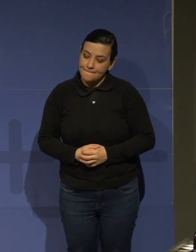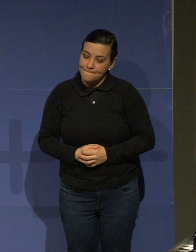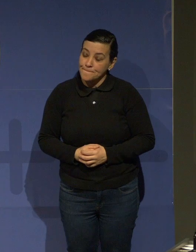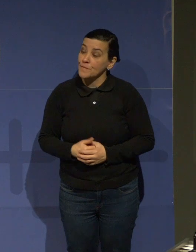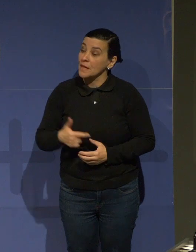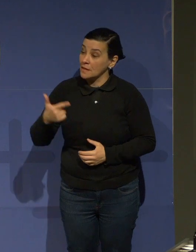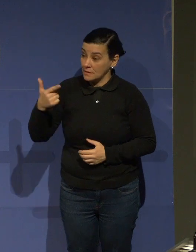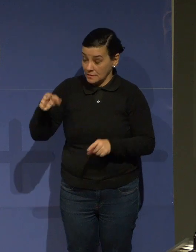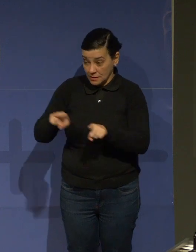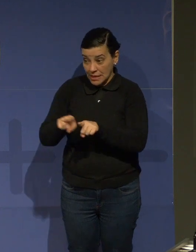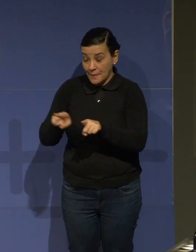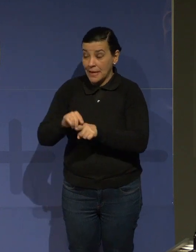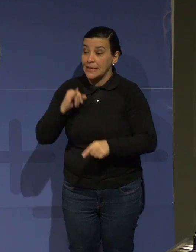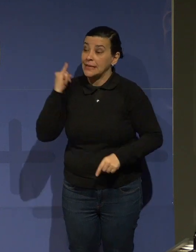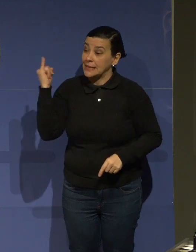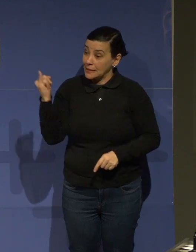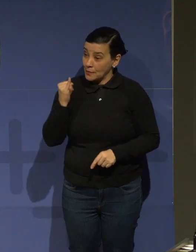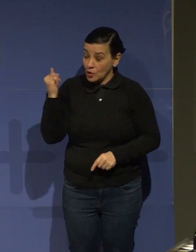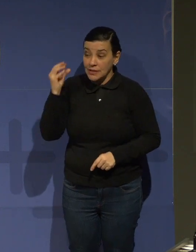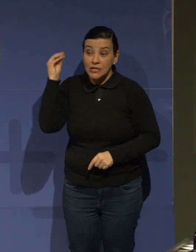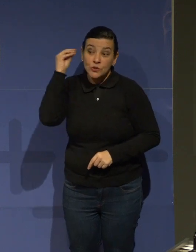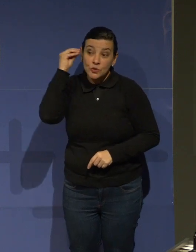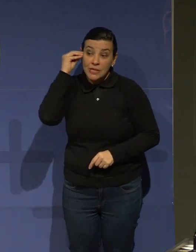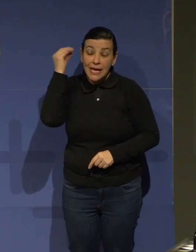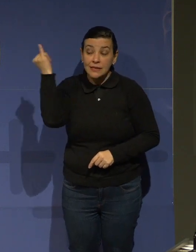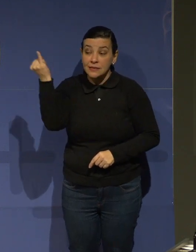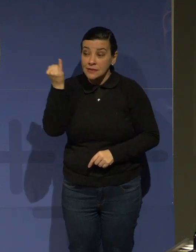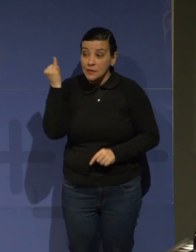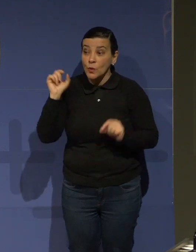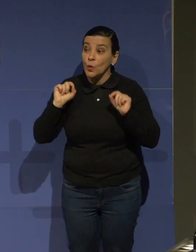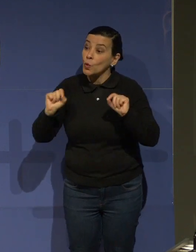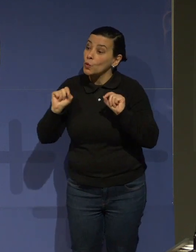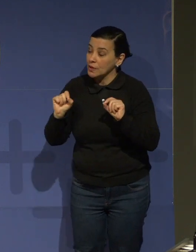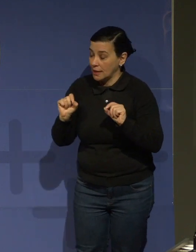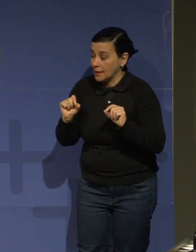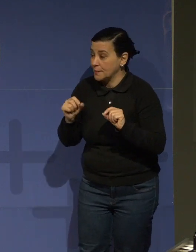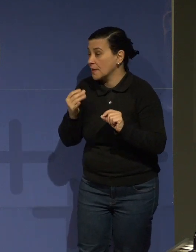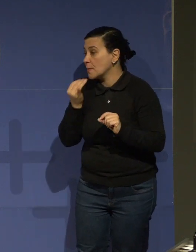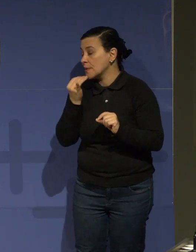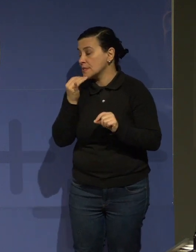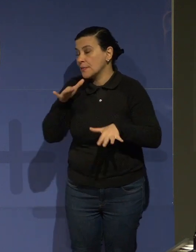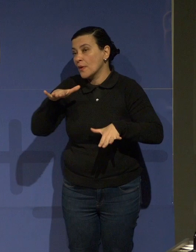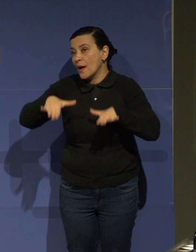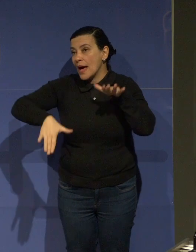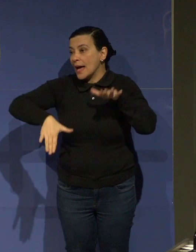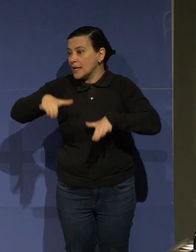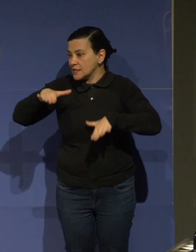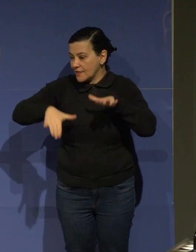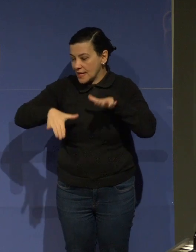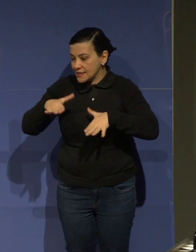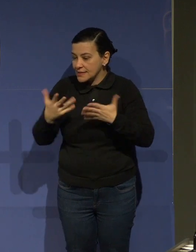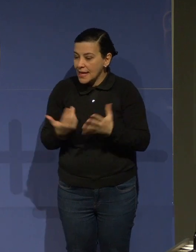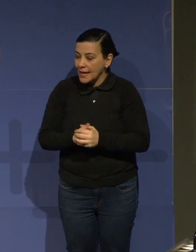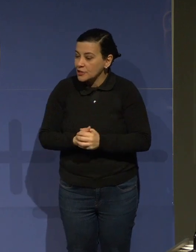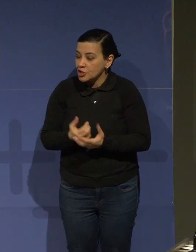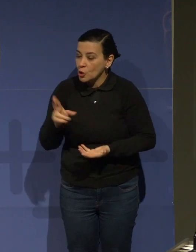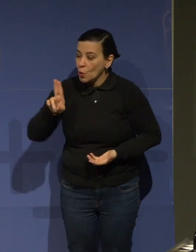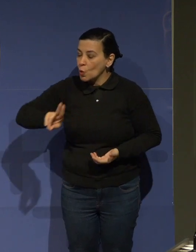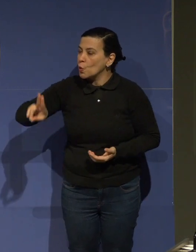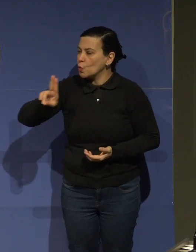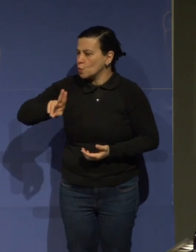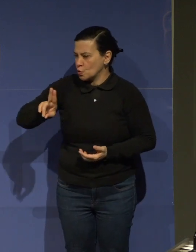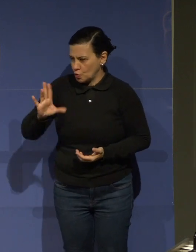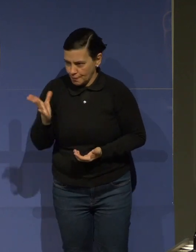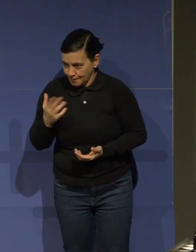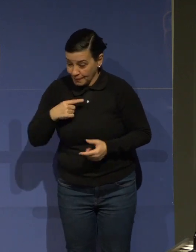Outro detalhe aqui em relação aos testes que eu acho importante é os casos de uso. Quando a gente define como